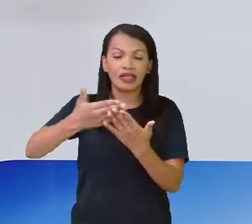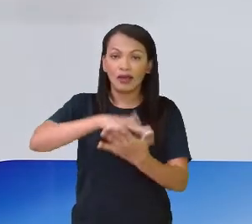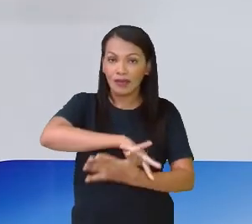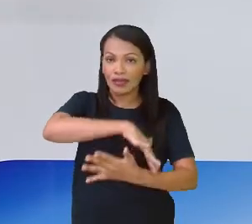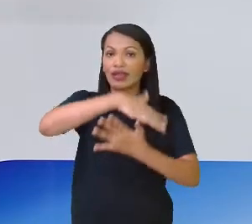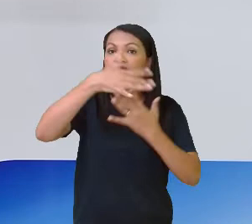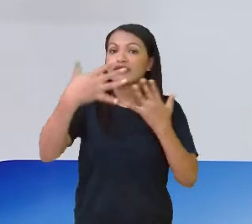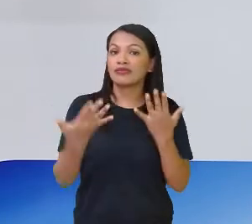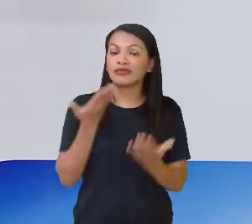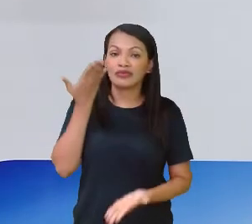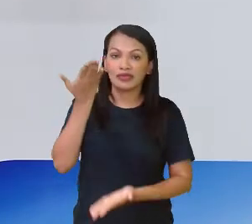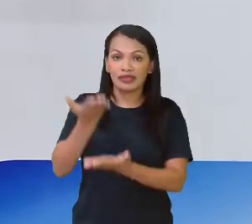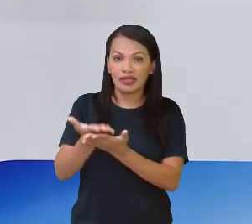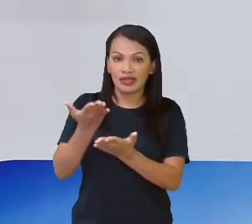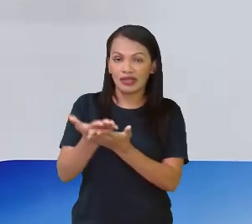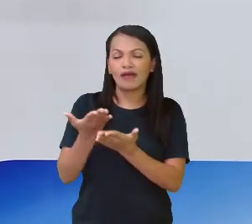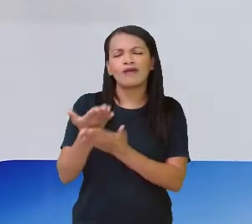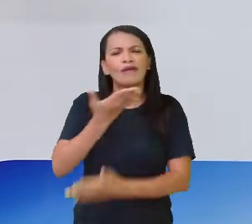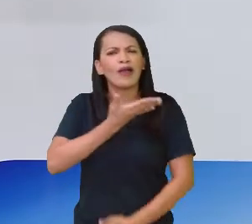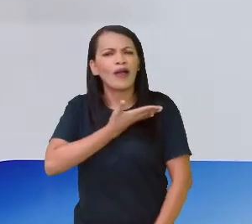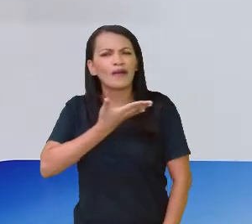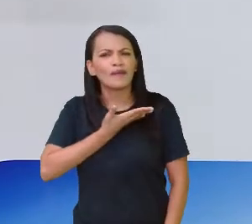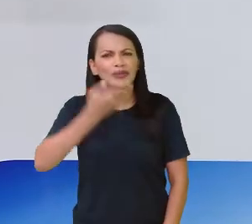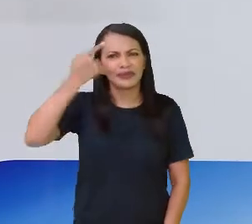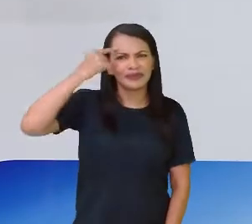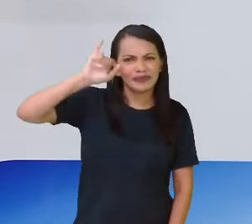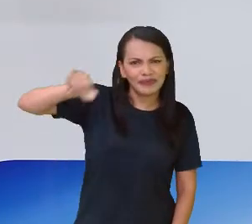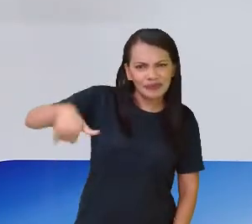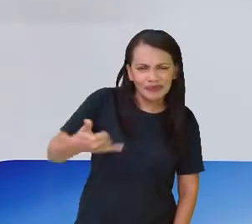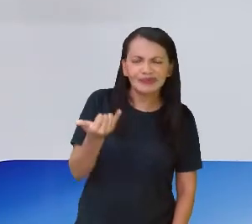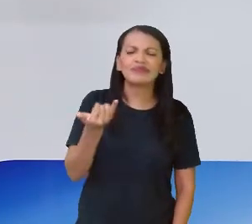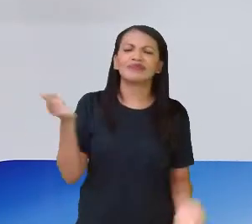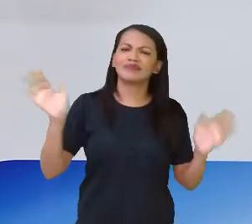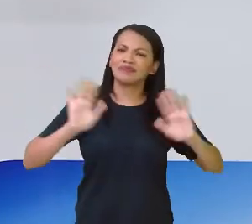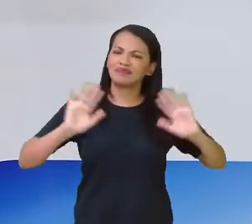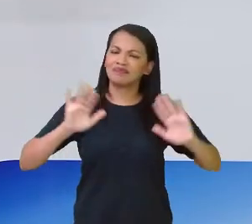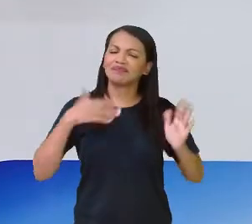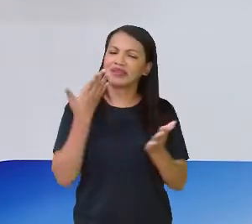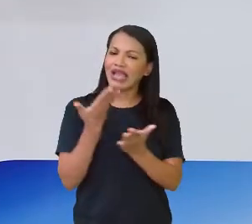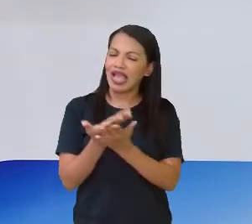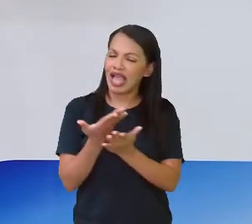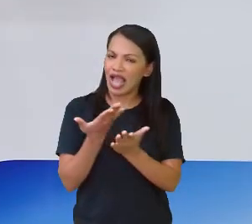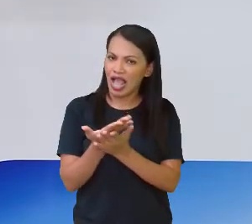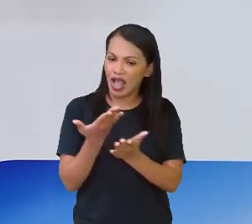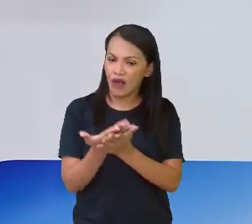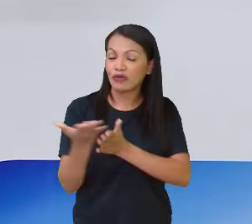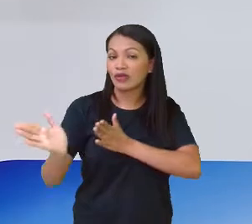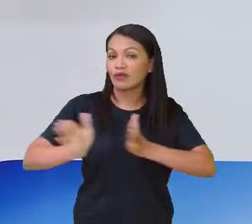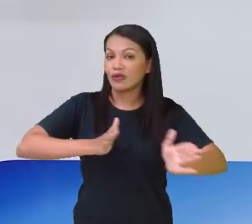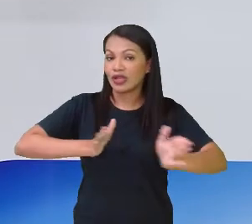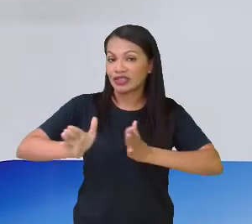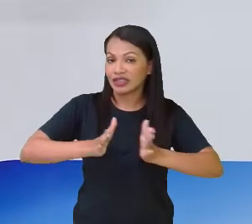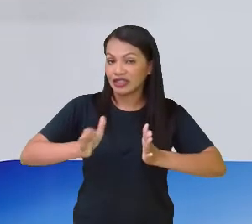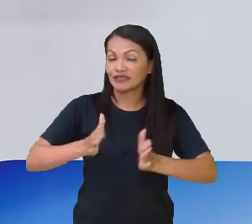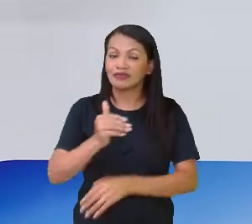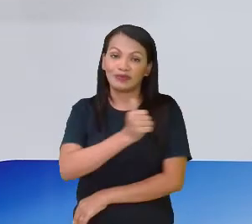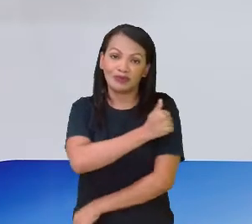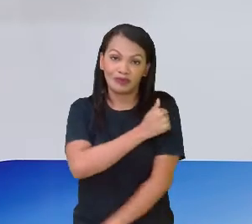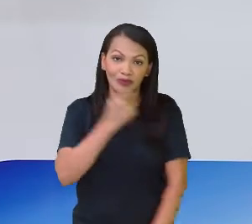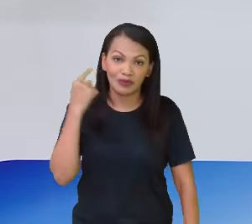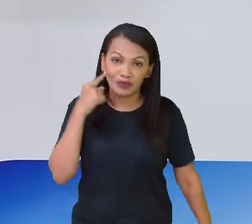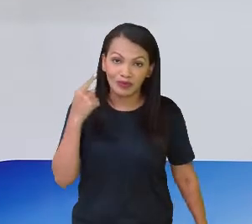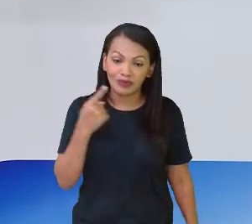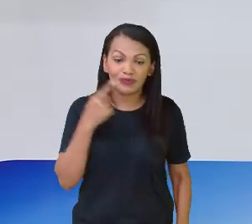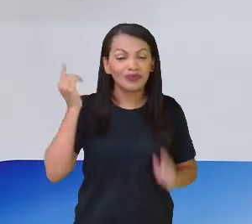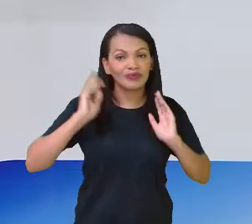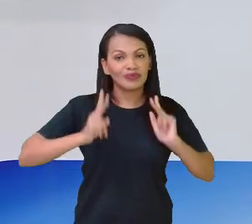de Libras dessa aula. Nossa amiga Jéssica está por aqui, tornando a nossa aula mais acessível. E assim nós vamos seguindo,